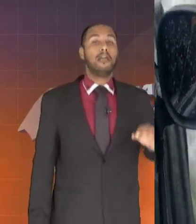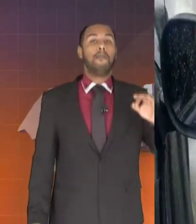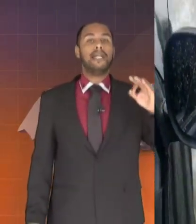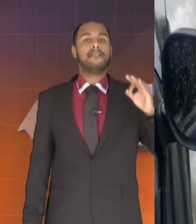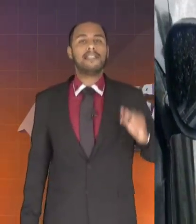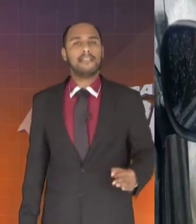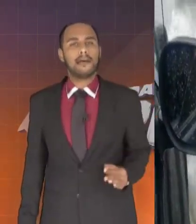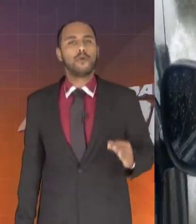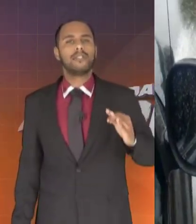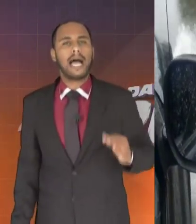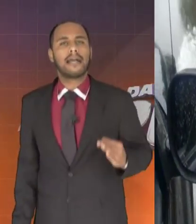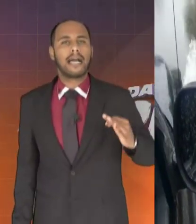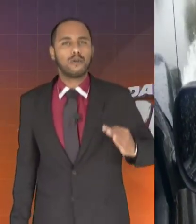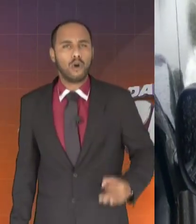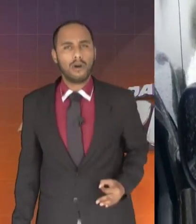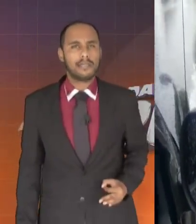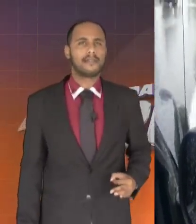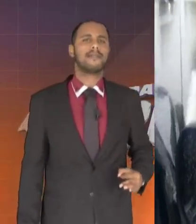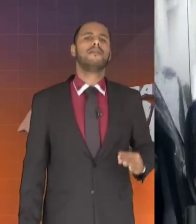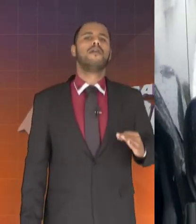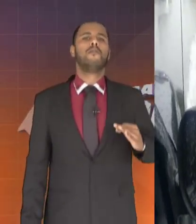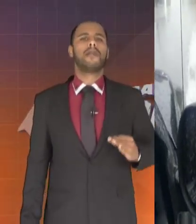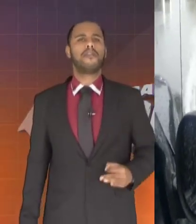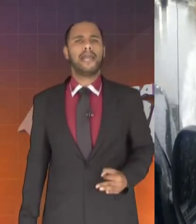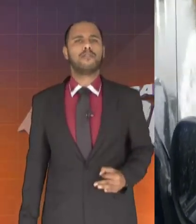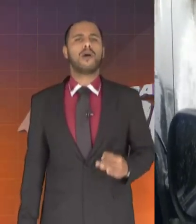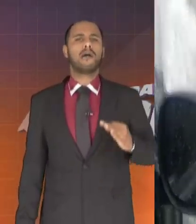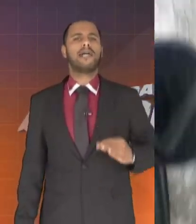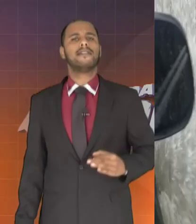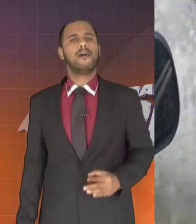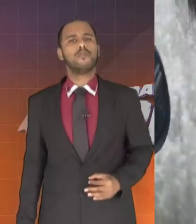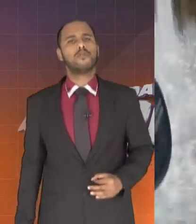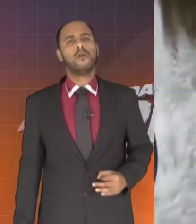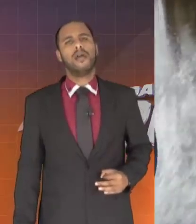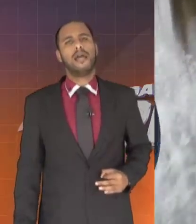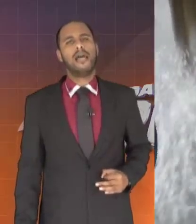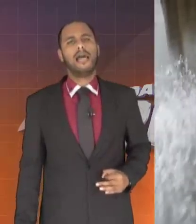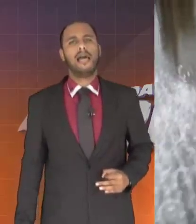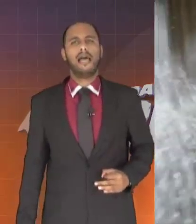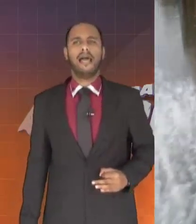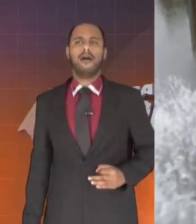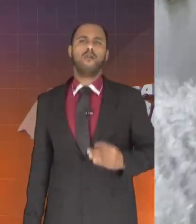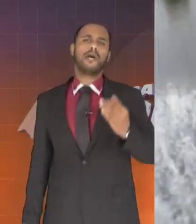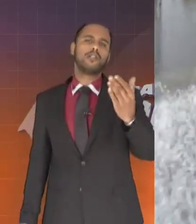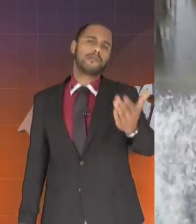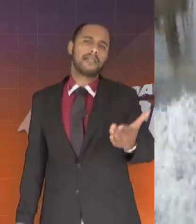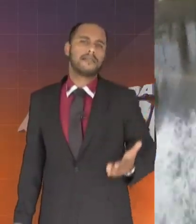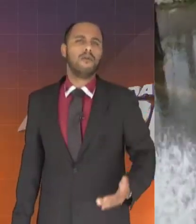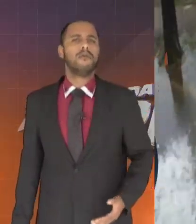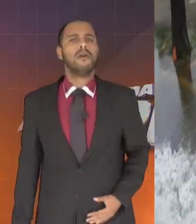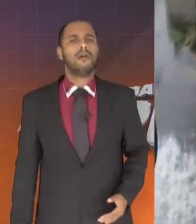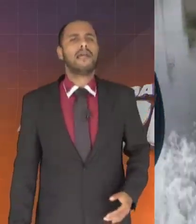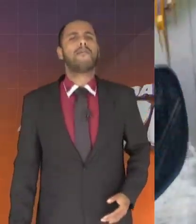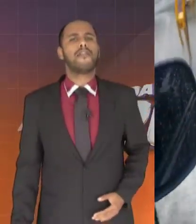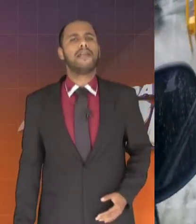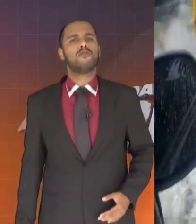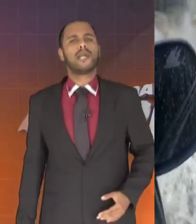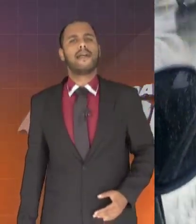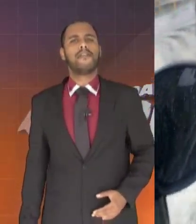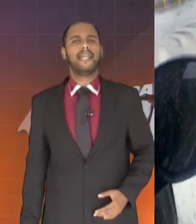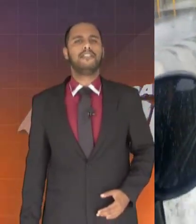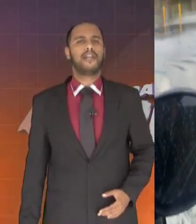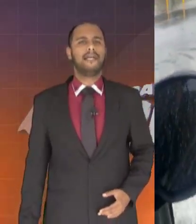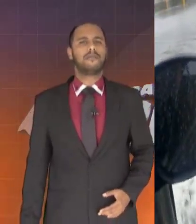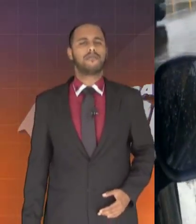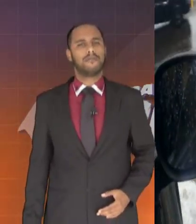assim. Precisa mudar Canoas. Prefeito, aguardamos uma notificação da